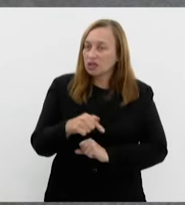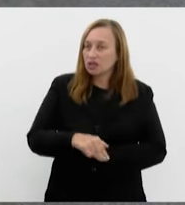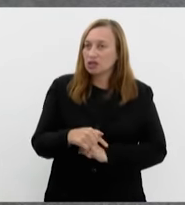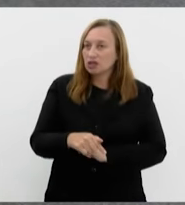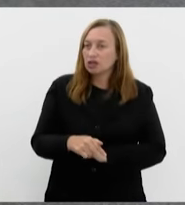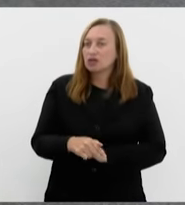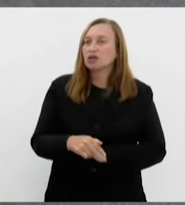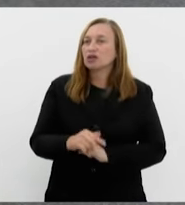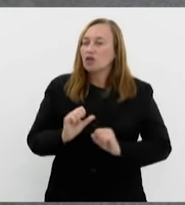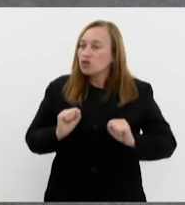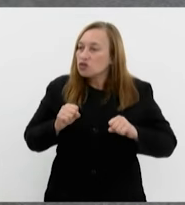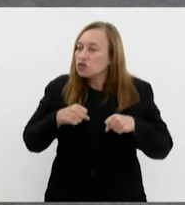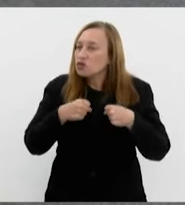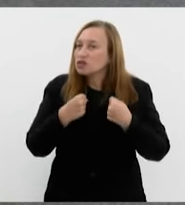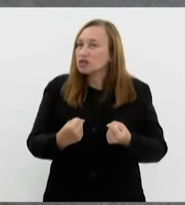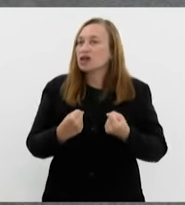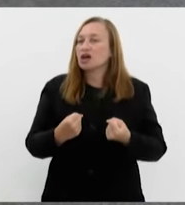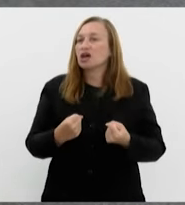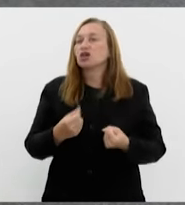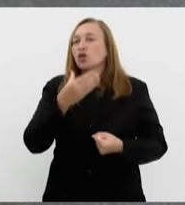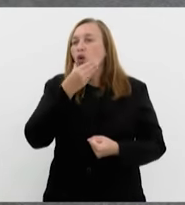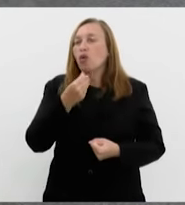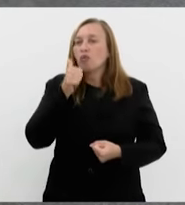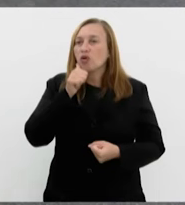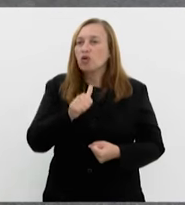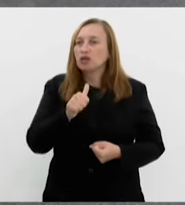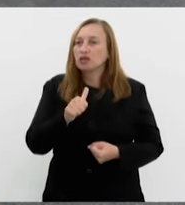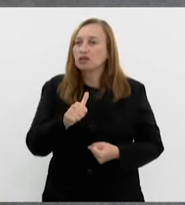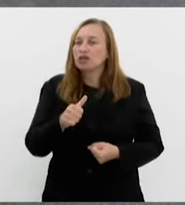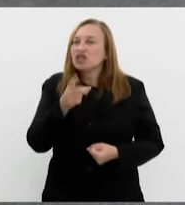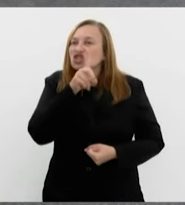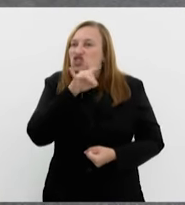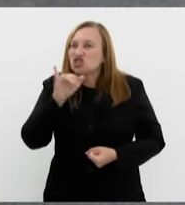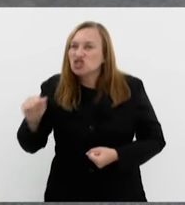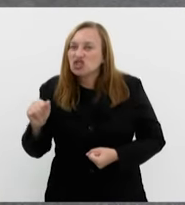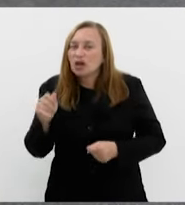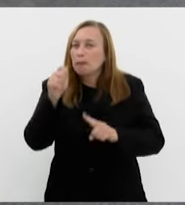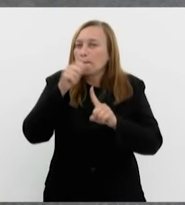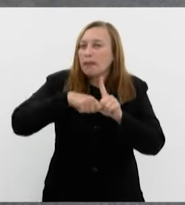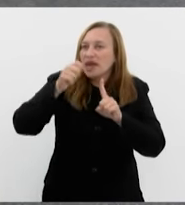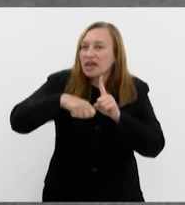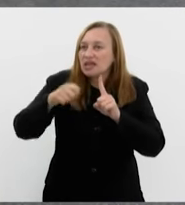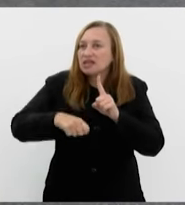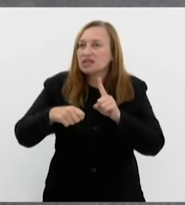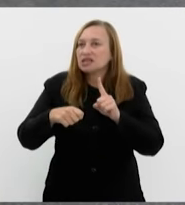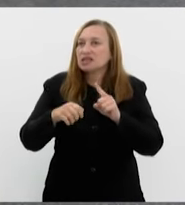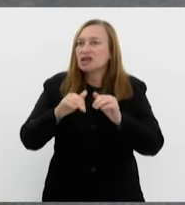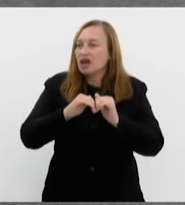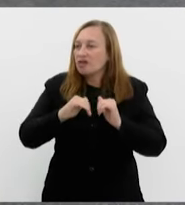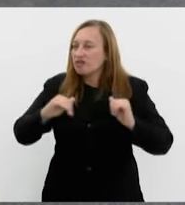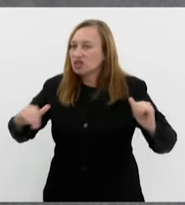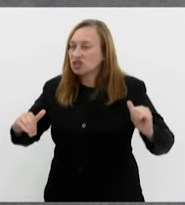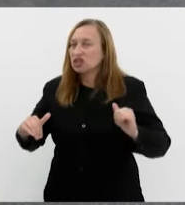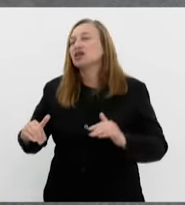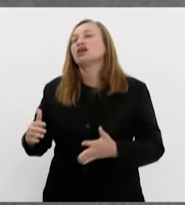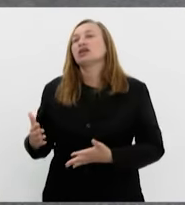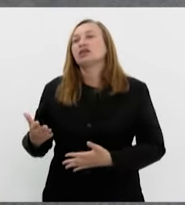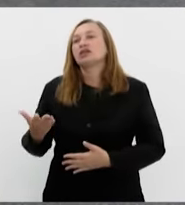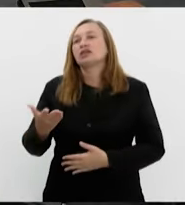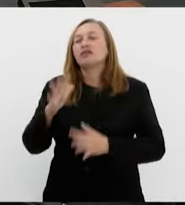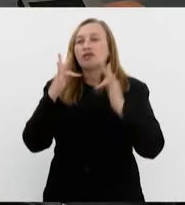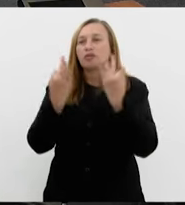valer o direito desses homens e mulheres que muitas das vezes ficam dias, meses, distante da sua família. Obrigado, senhora